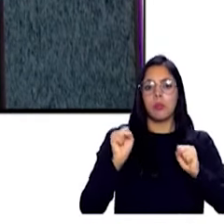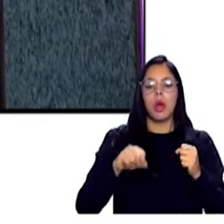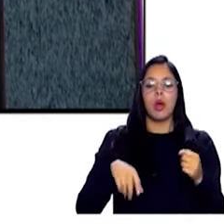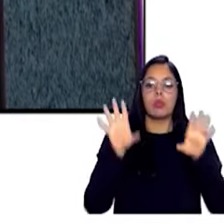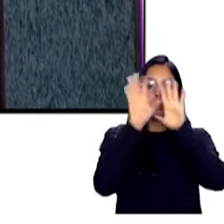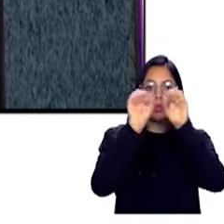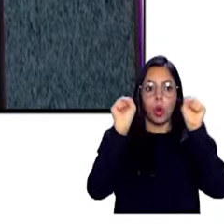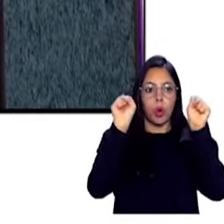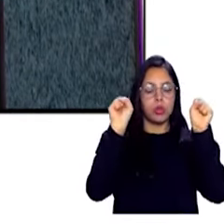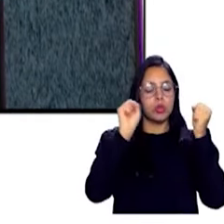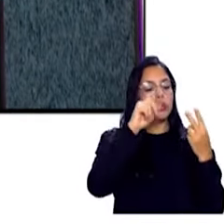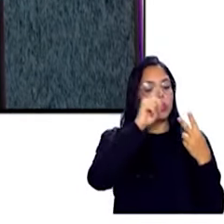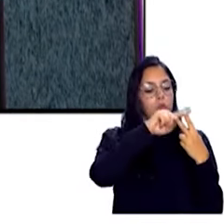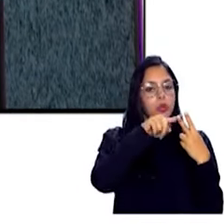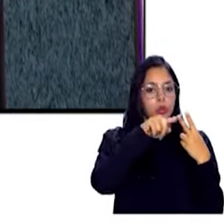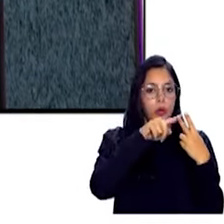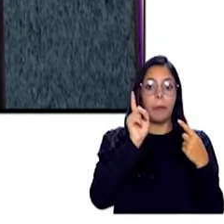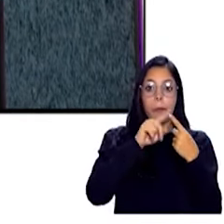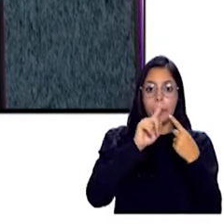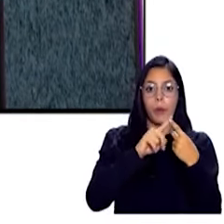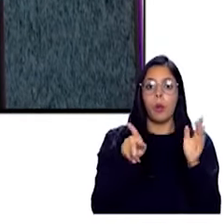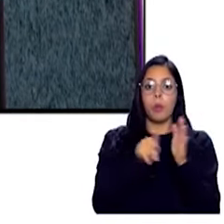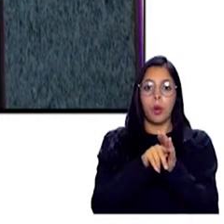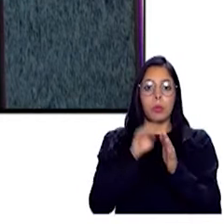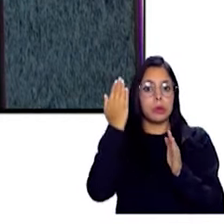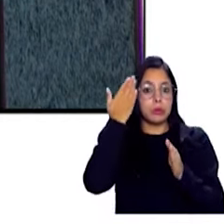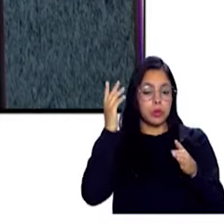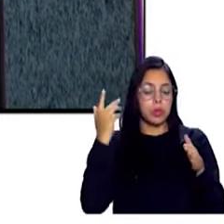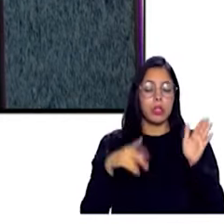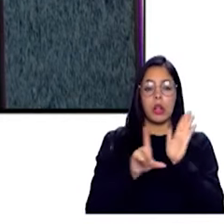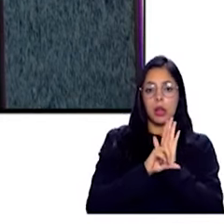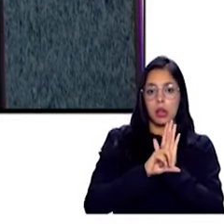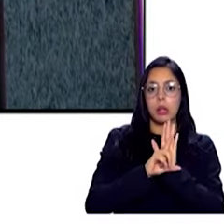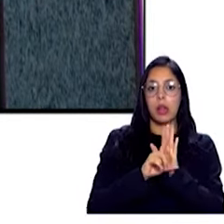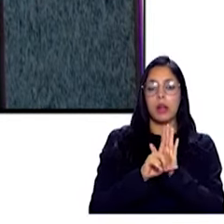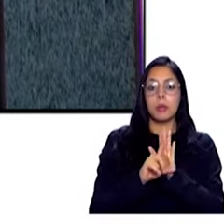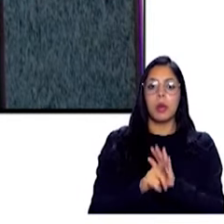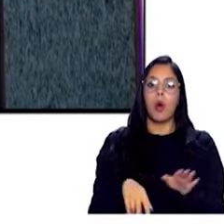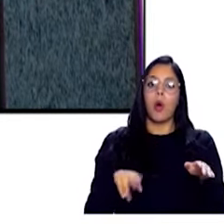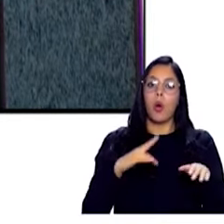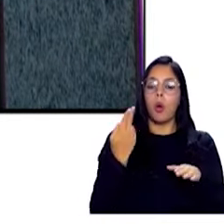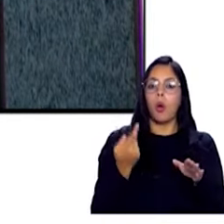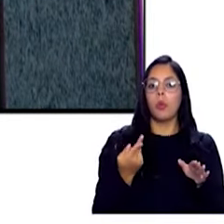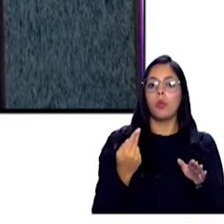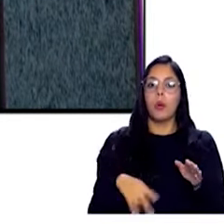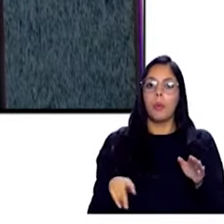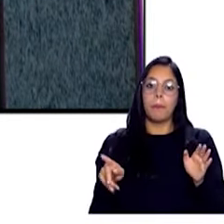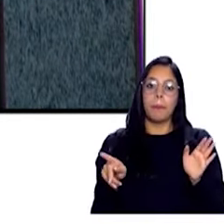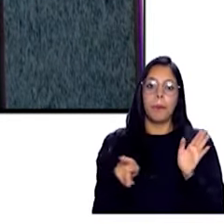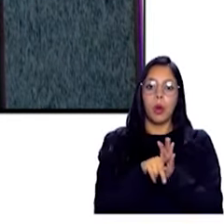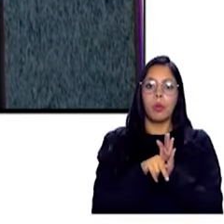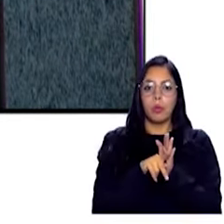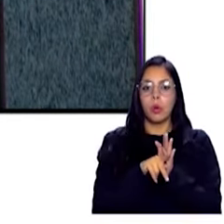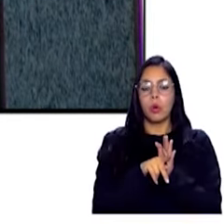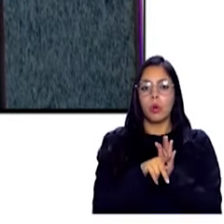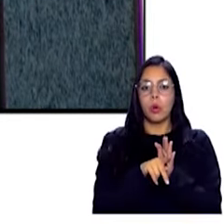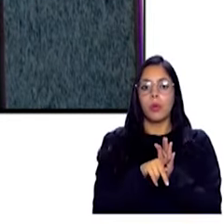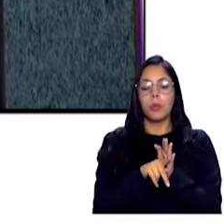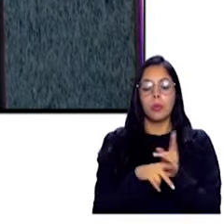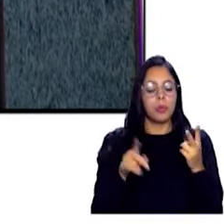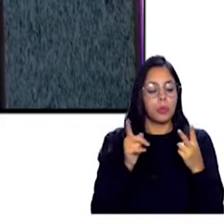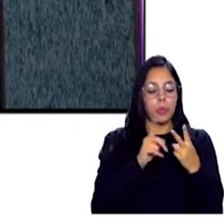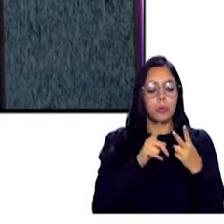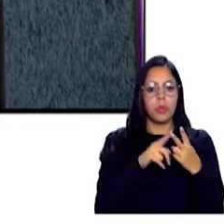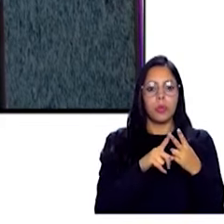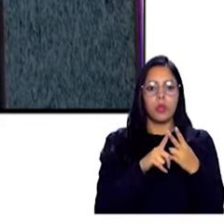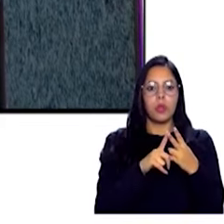Uma Corte destinada à interpretação da Lei ou principamente à interpretação da Lei e outra corte